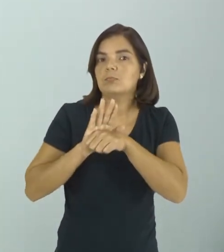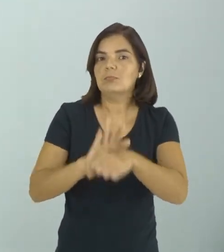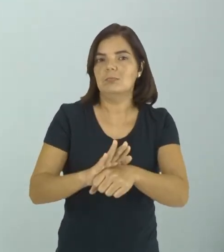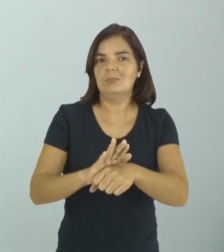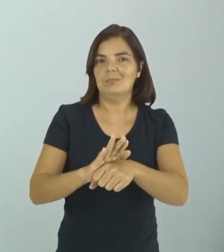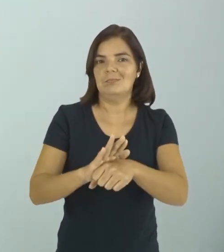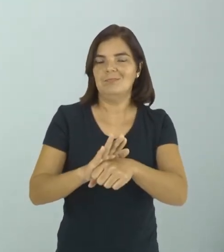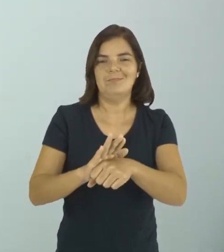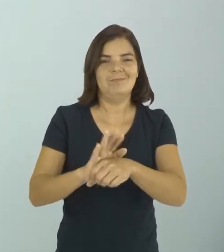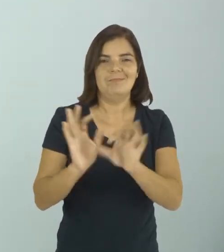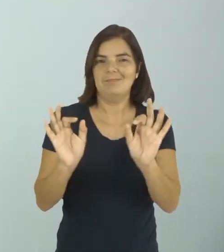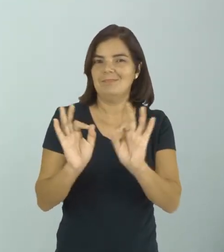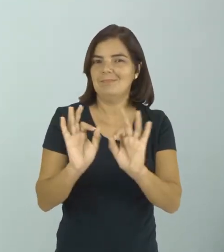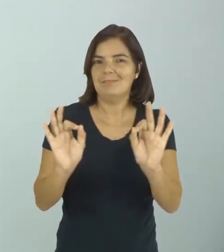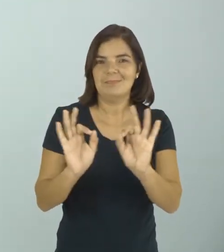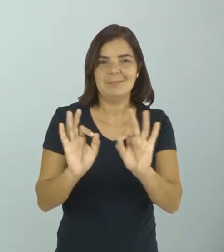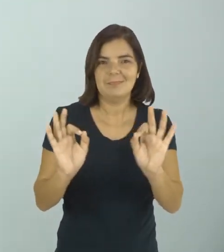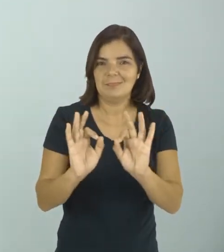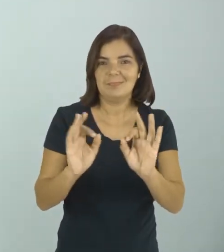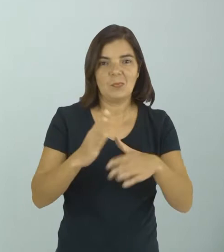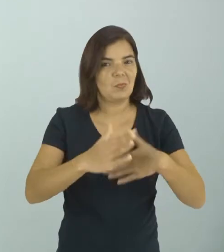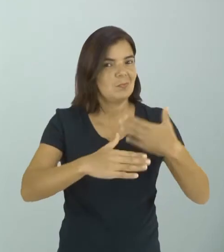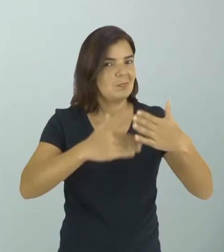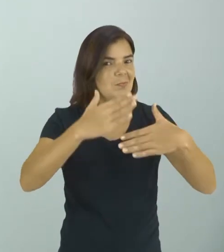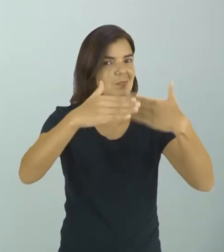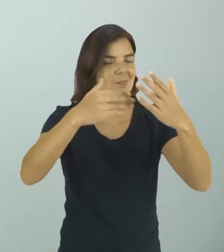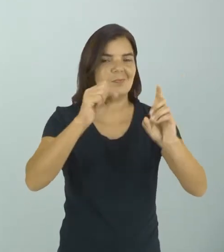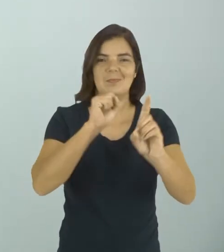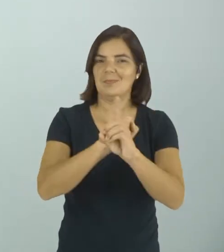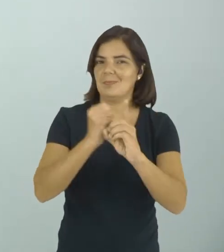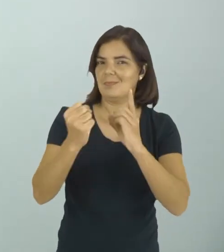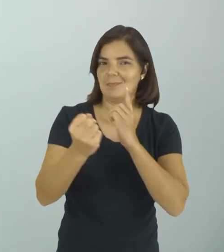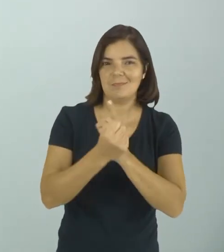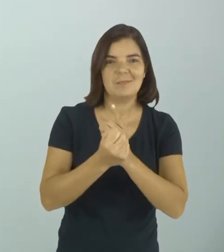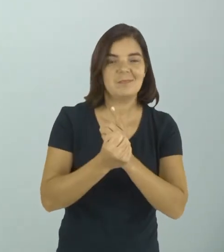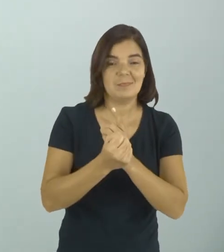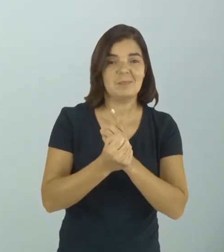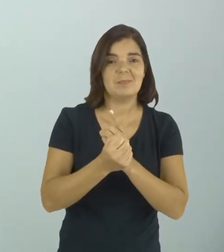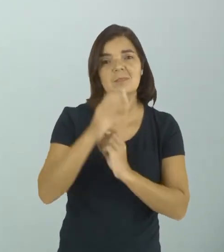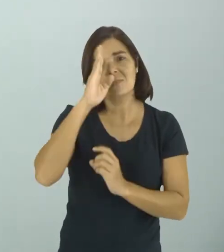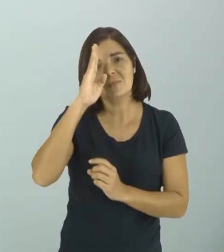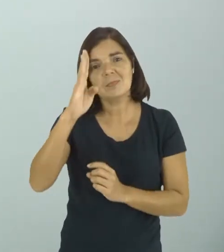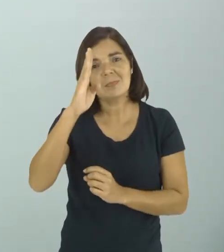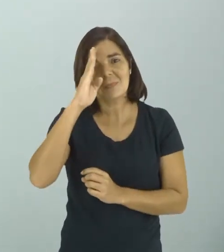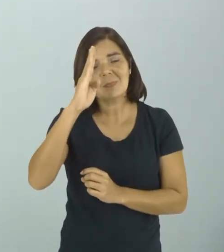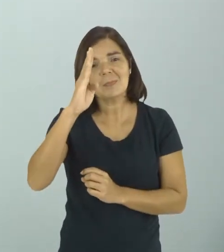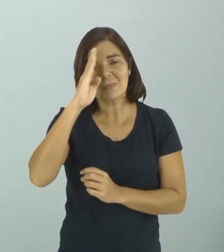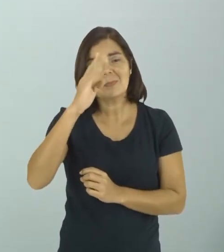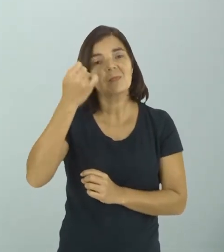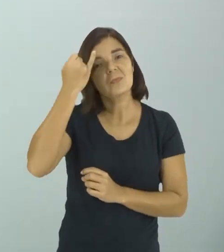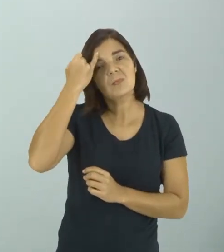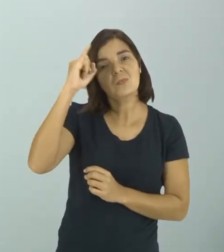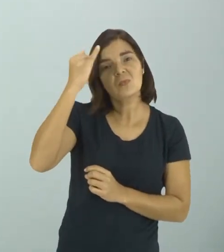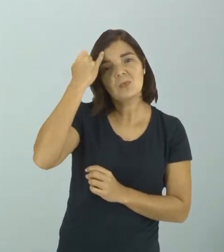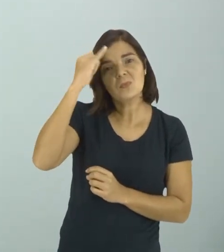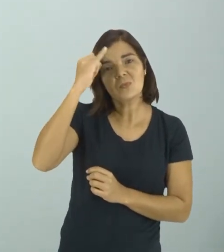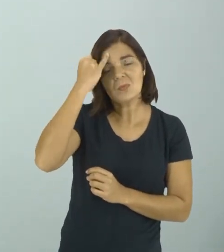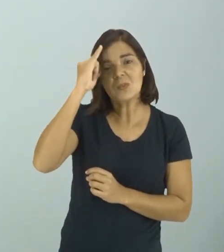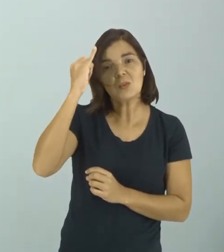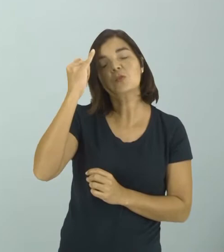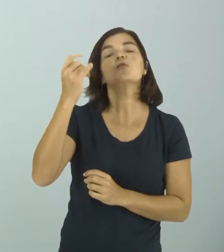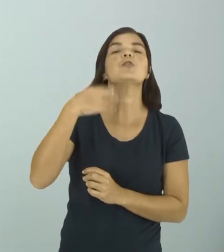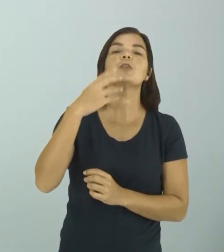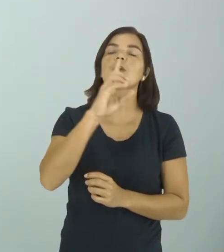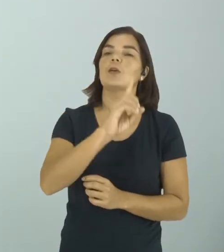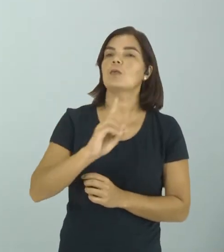auxiliando, ajudando o desenvolvimento da sociedade naquele momento, principalmente com a ideia do teocentrismo.